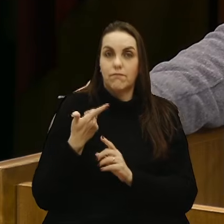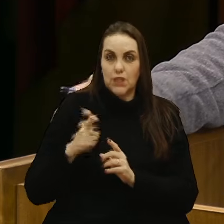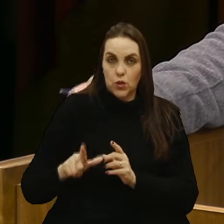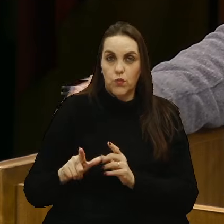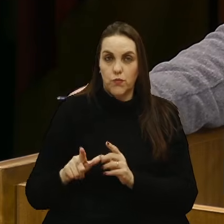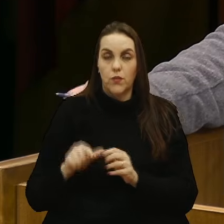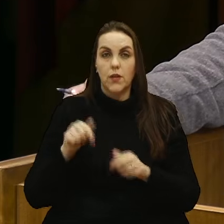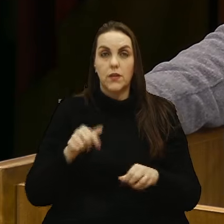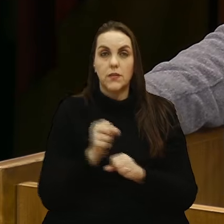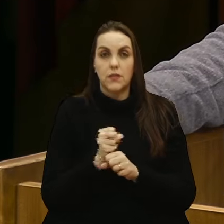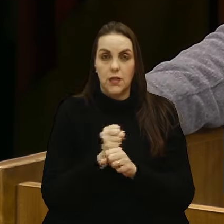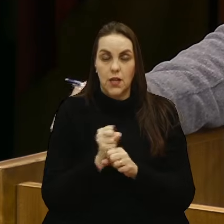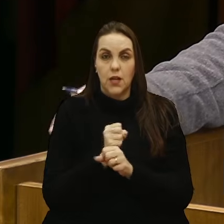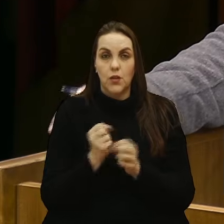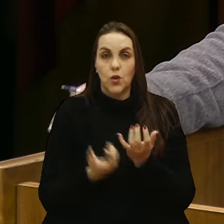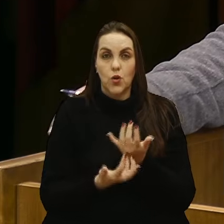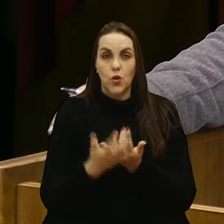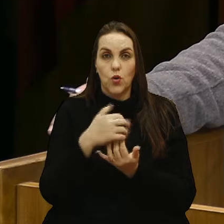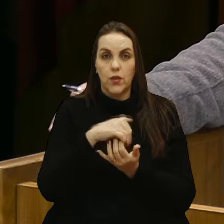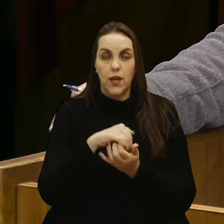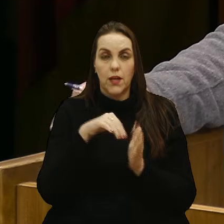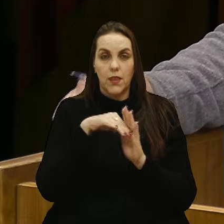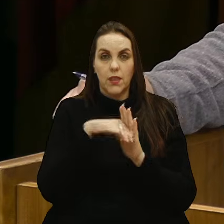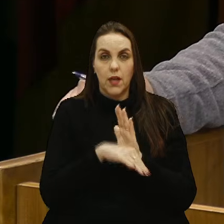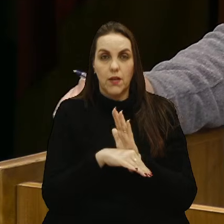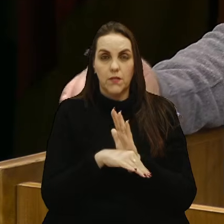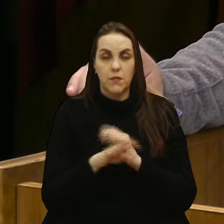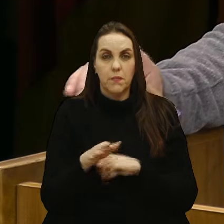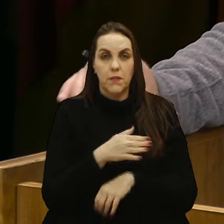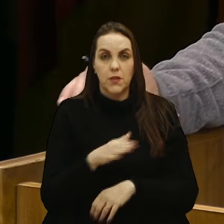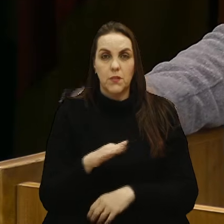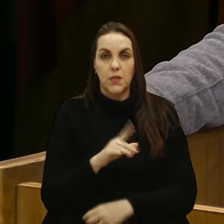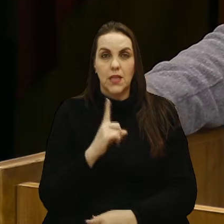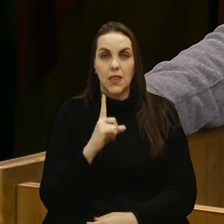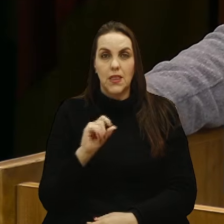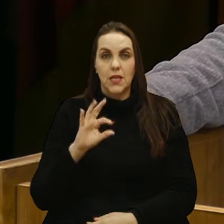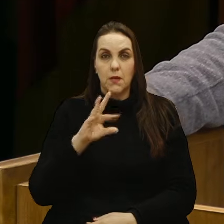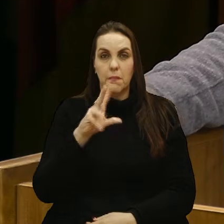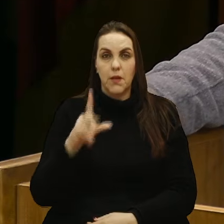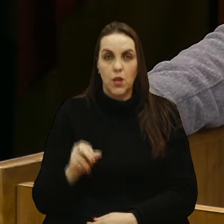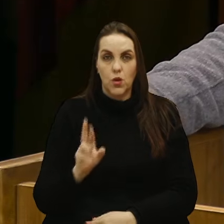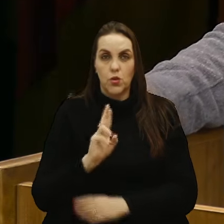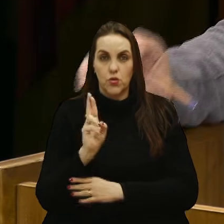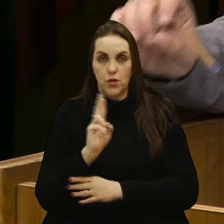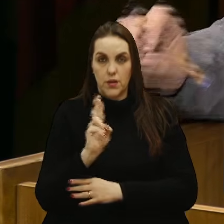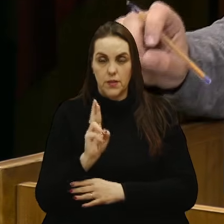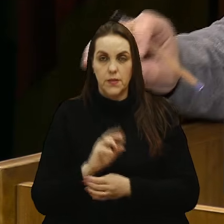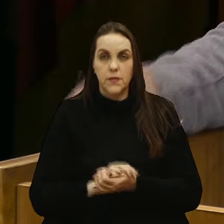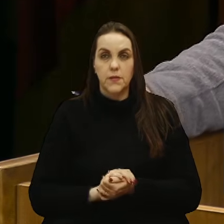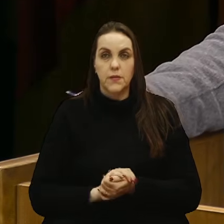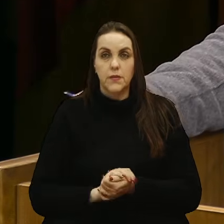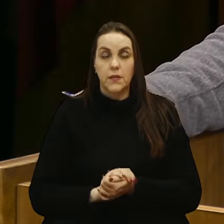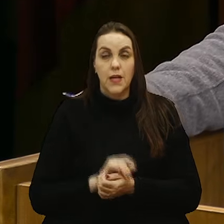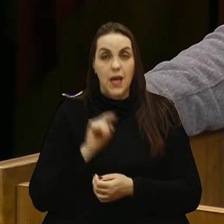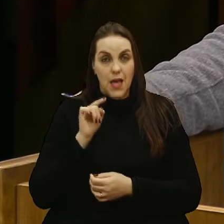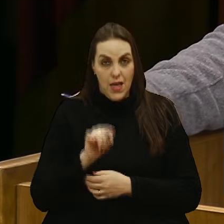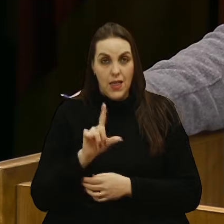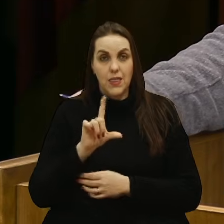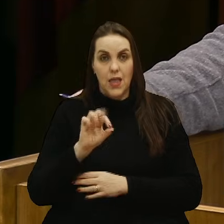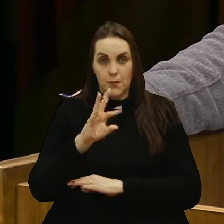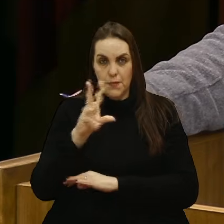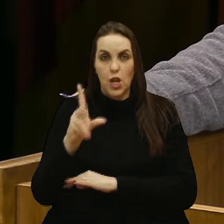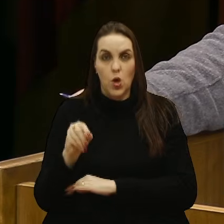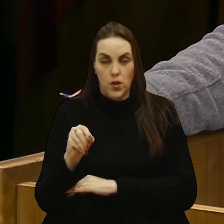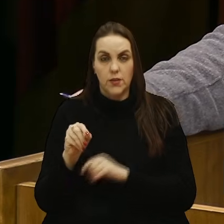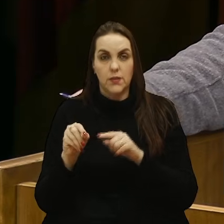Este ano a companhia registrou um déficit de cerca de 10 milhões de reais. Destes 10